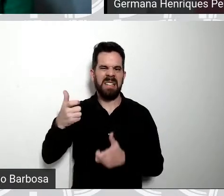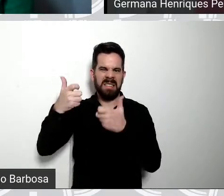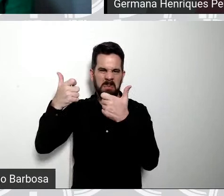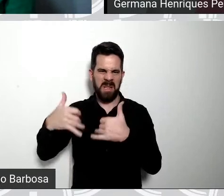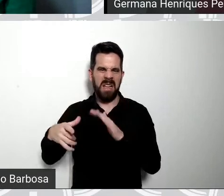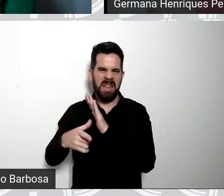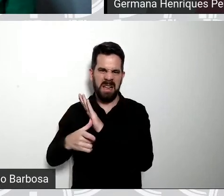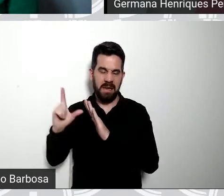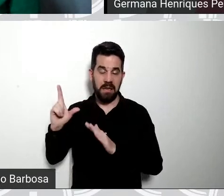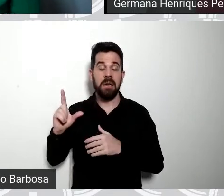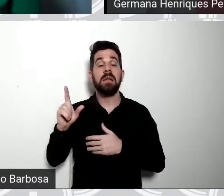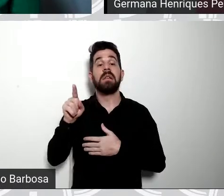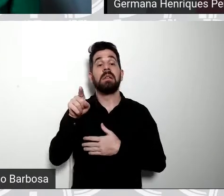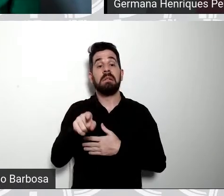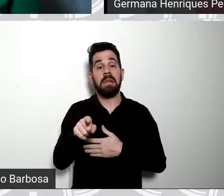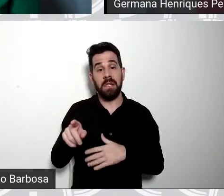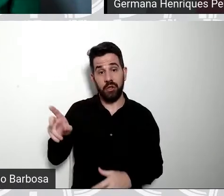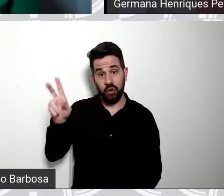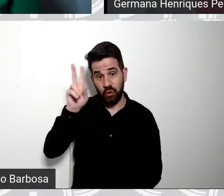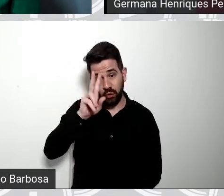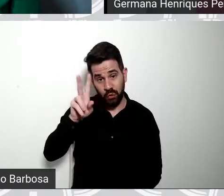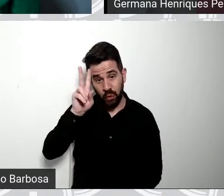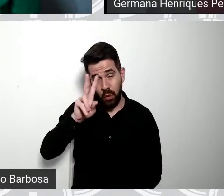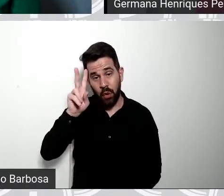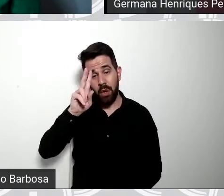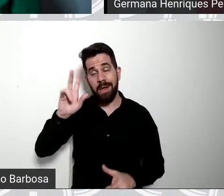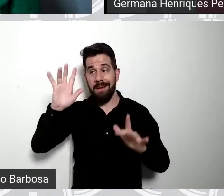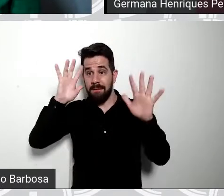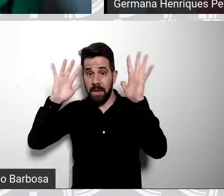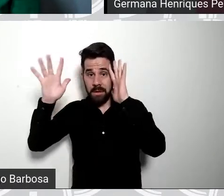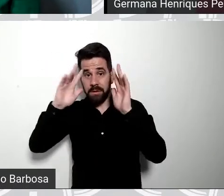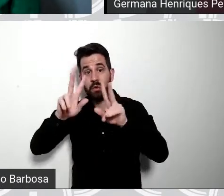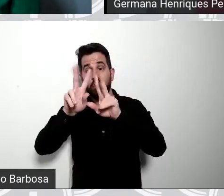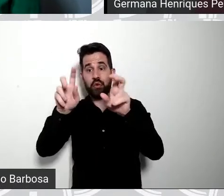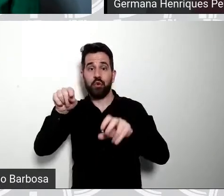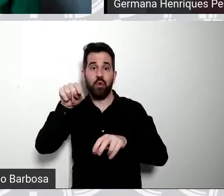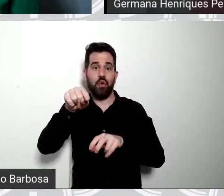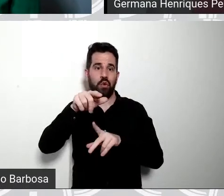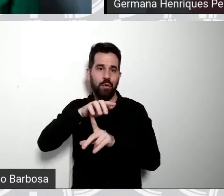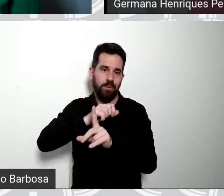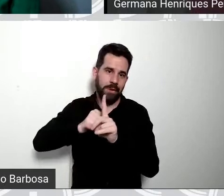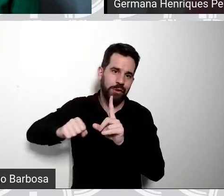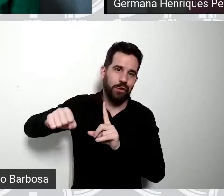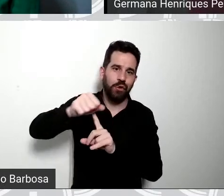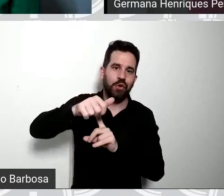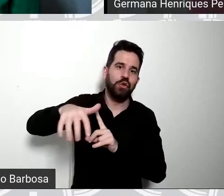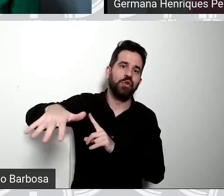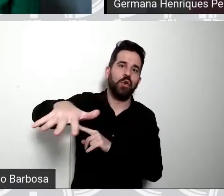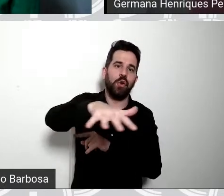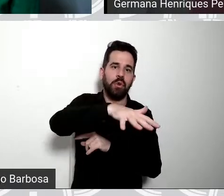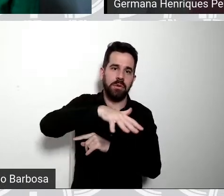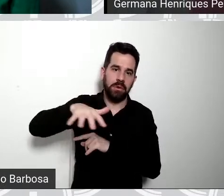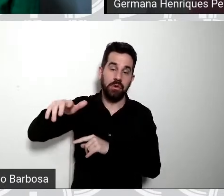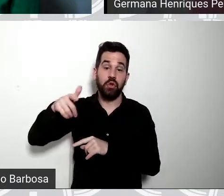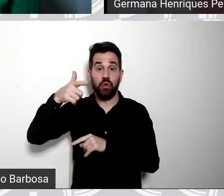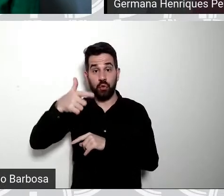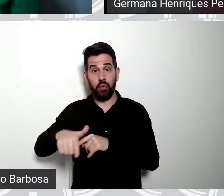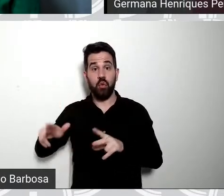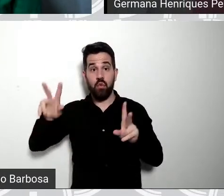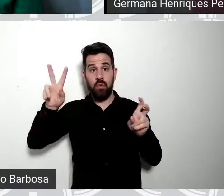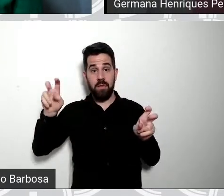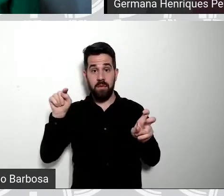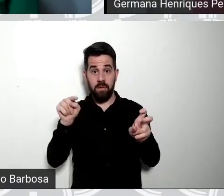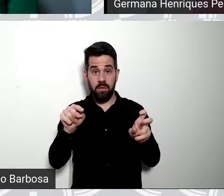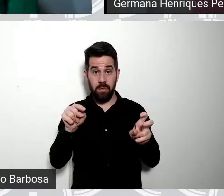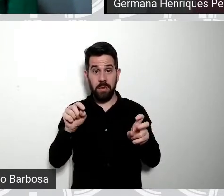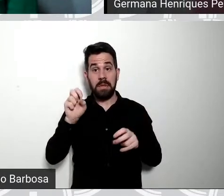reflexão sobre o homem e seu tempo. Né? Repito essa frase. Se pensarmos com